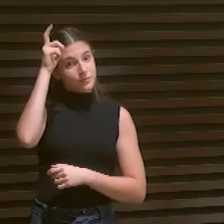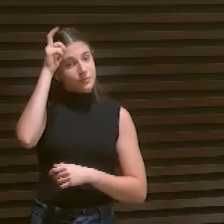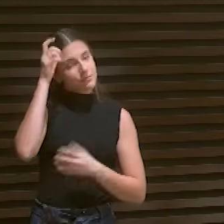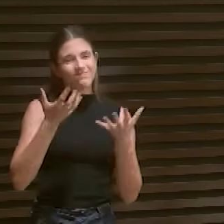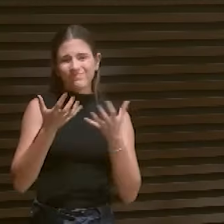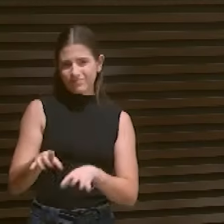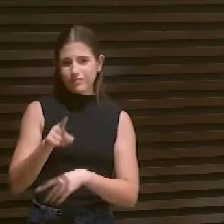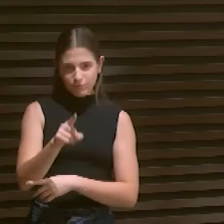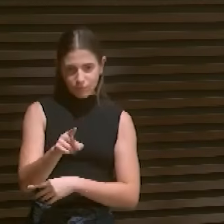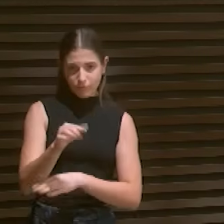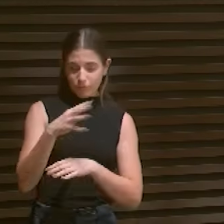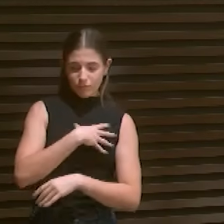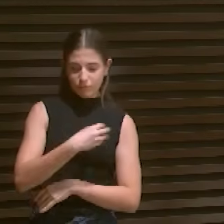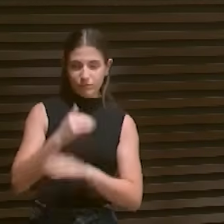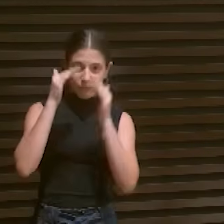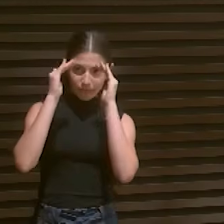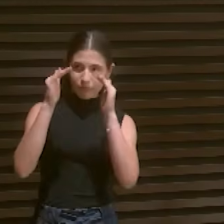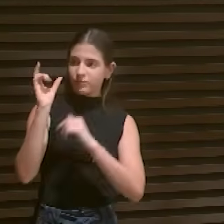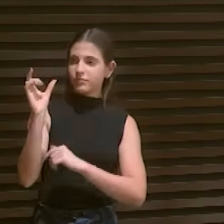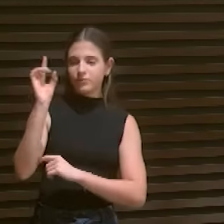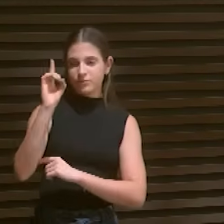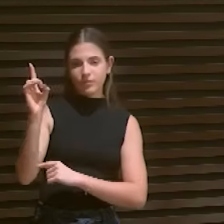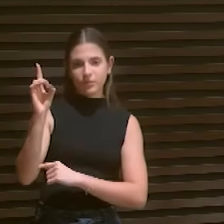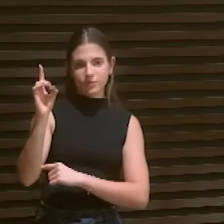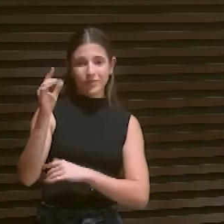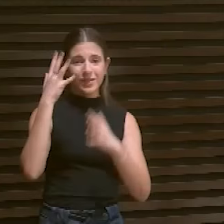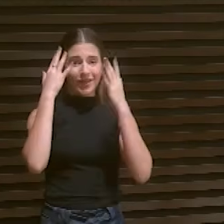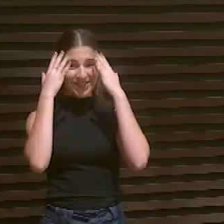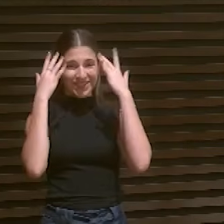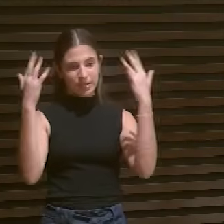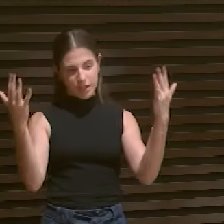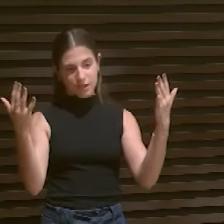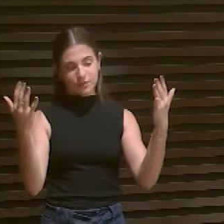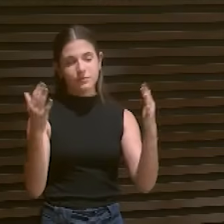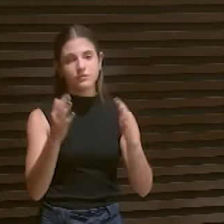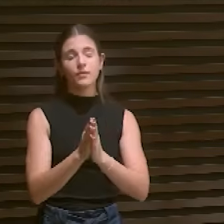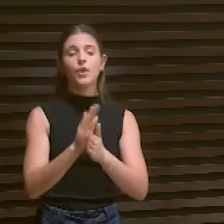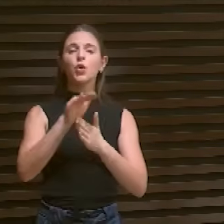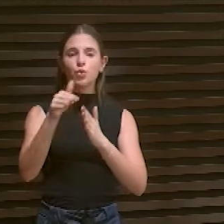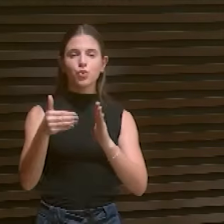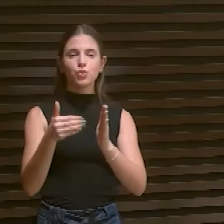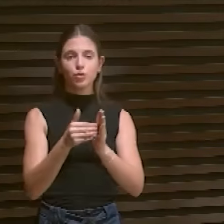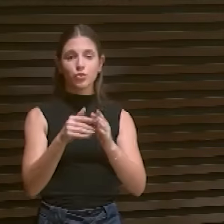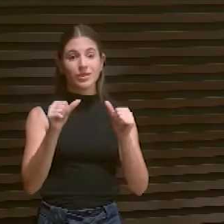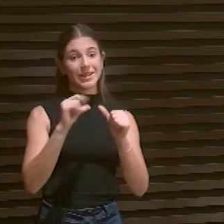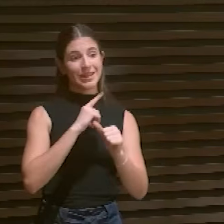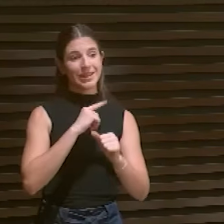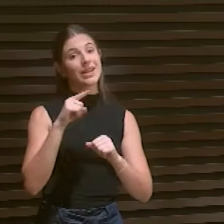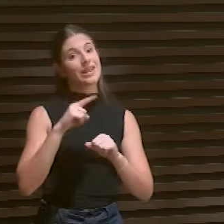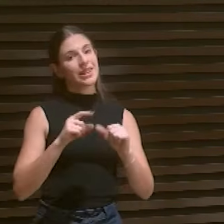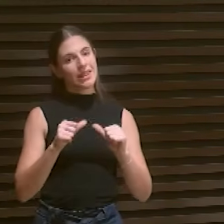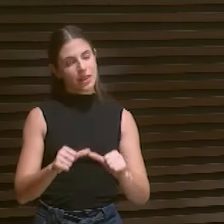à palavra de Deus. E ele vai te distrair com tudo que há neste mundo,